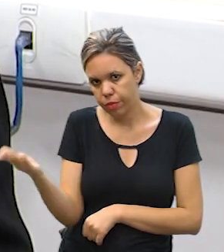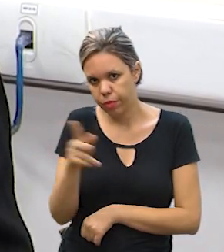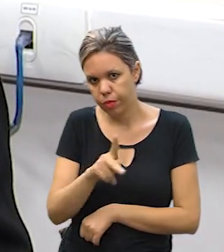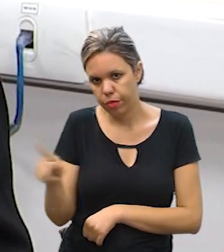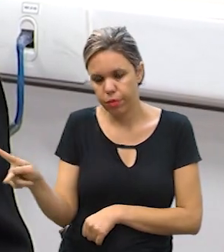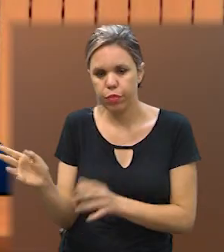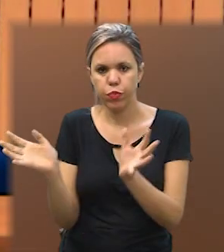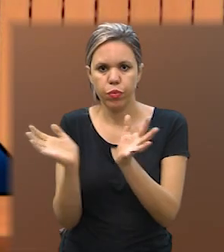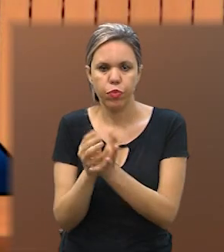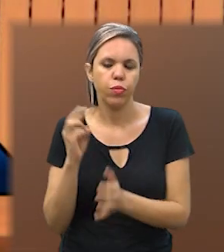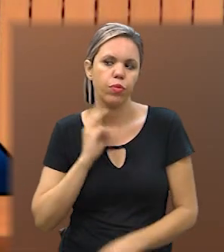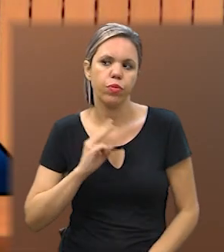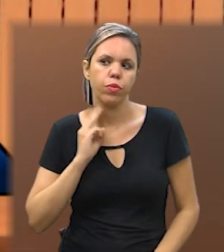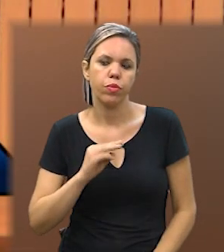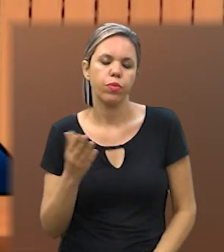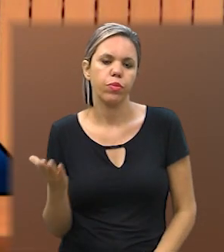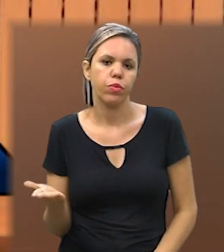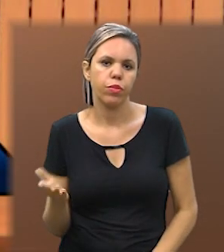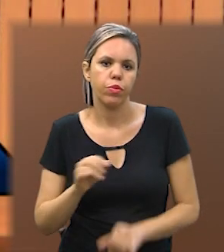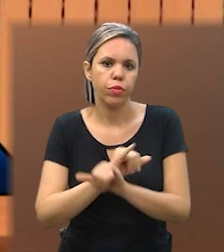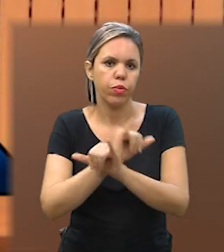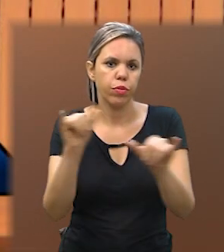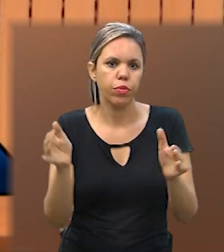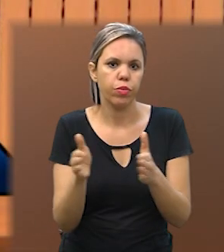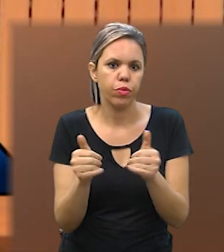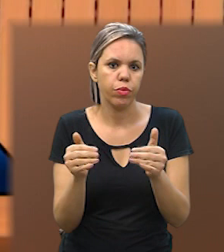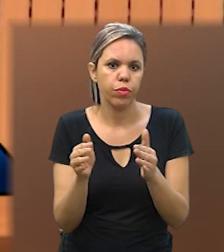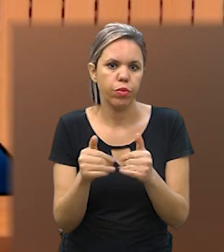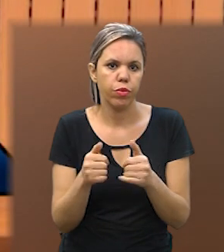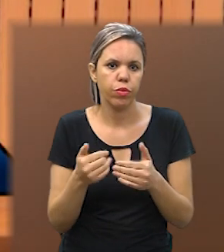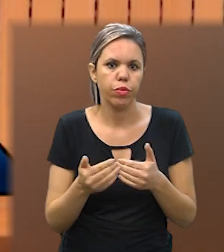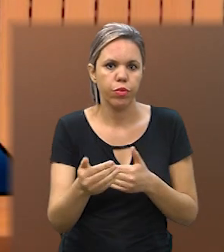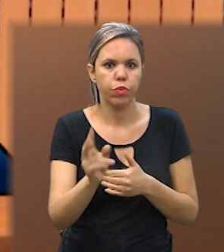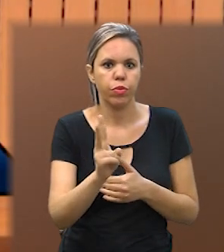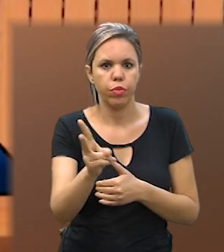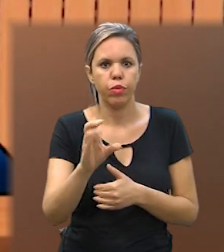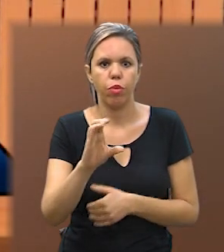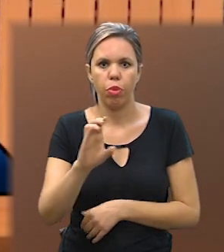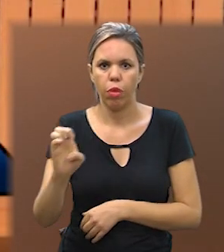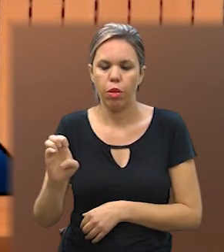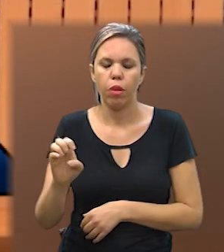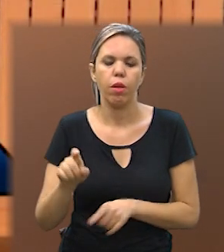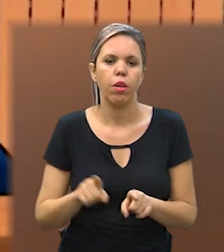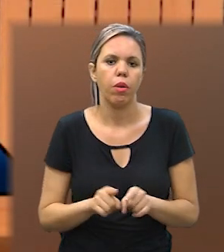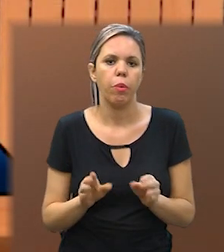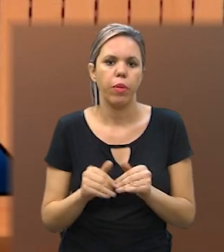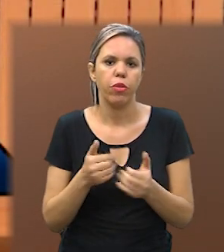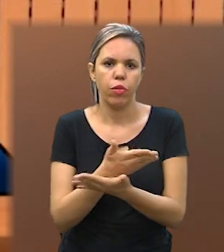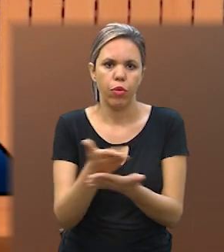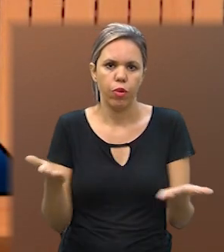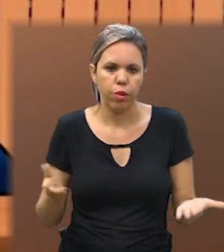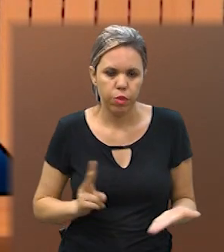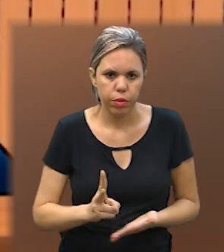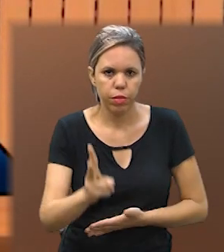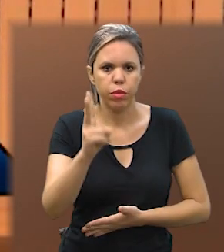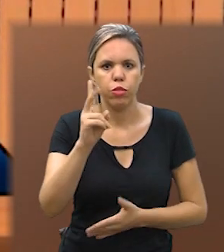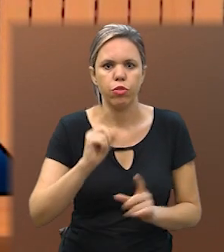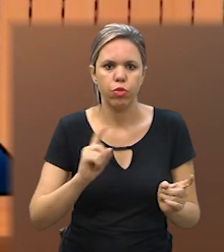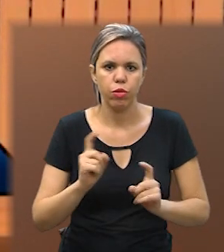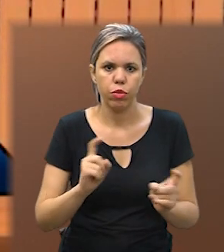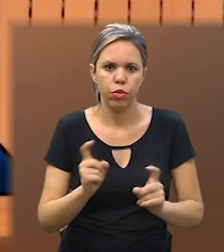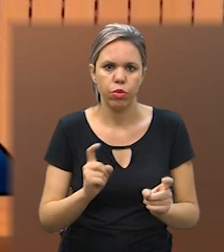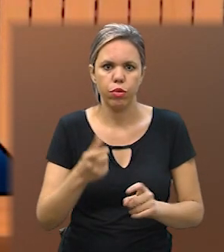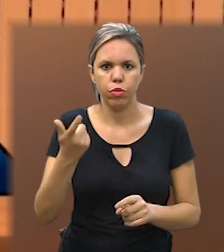Gustavo Peta. O presidente do grupo, Cecílio Santos, anunciou o pedido de prorrogação da CE. Quero pedir a vocês